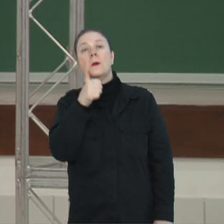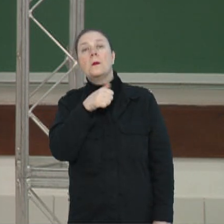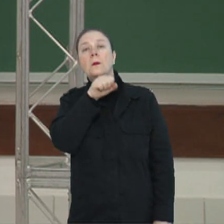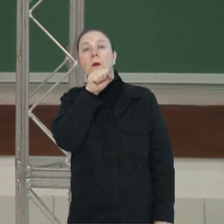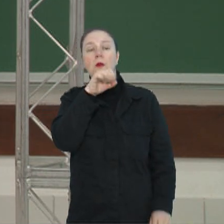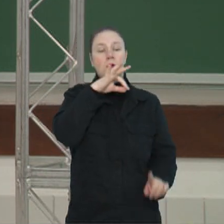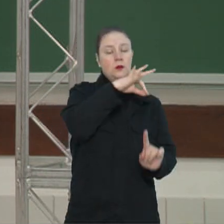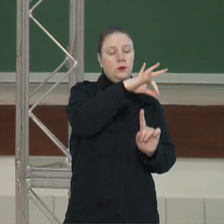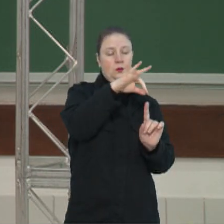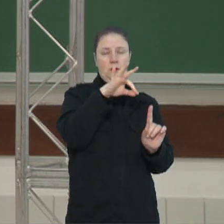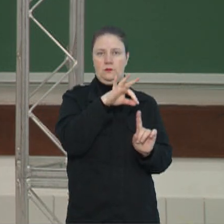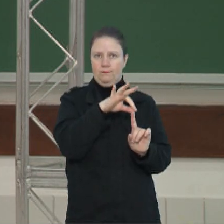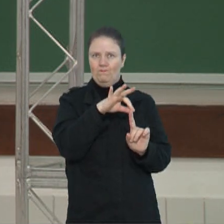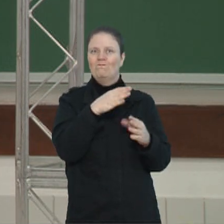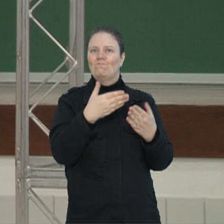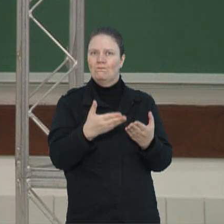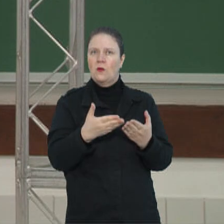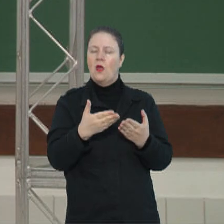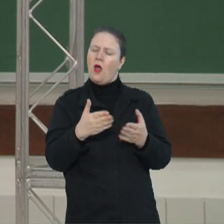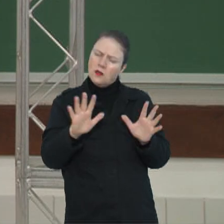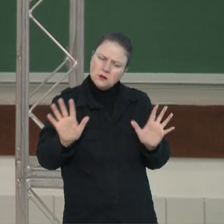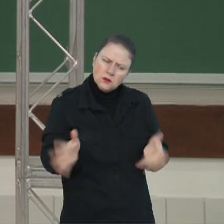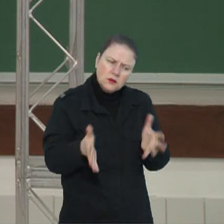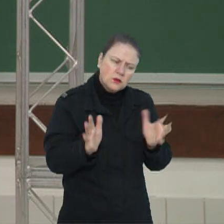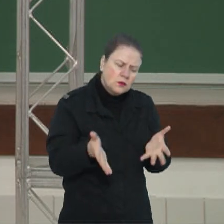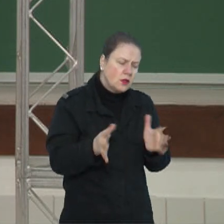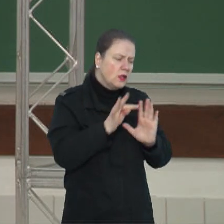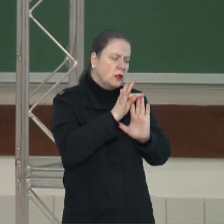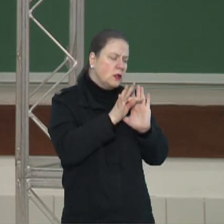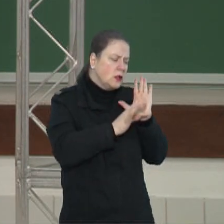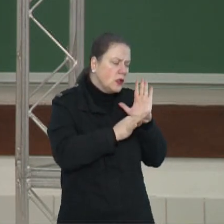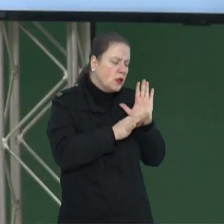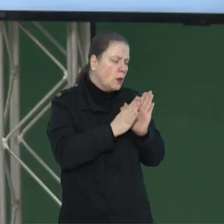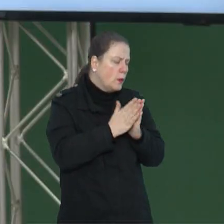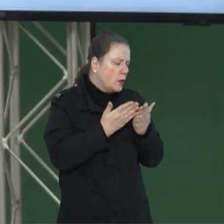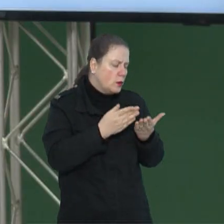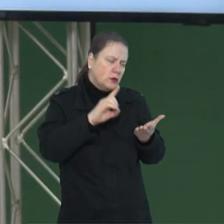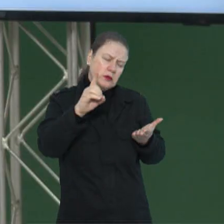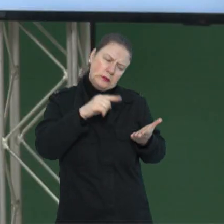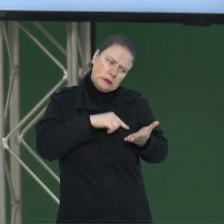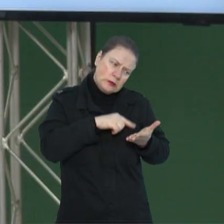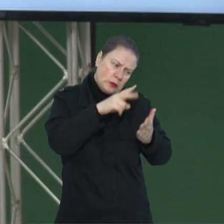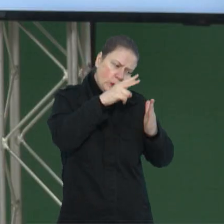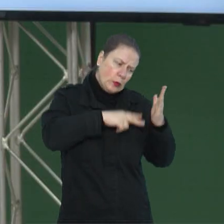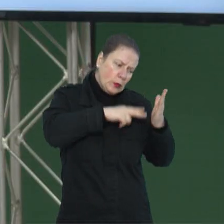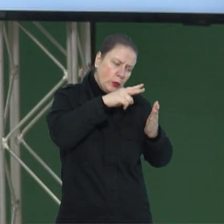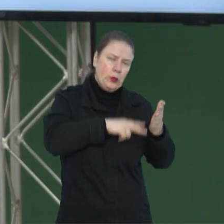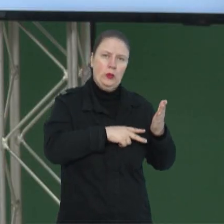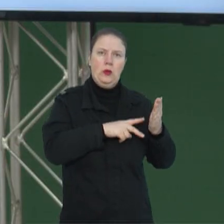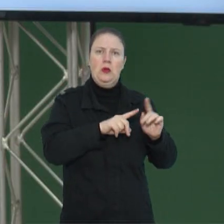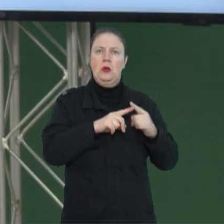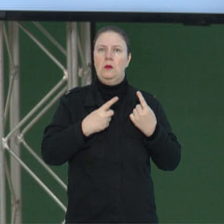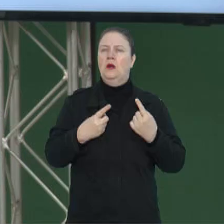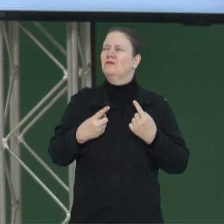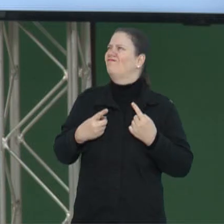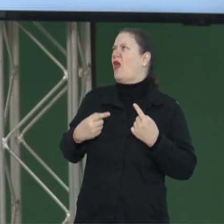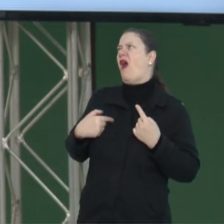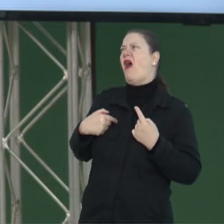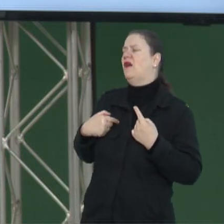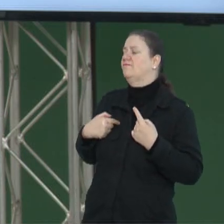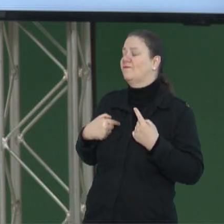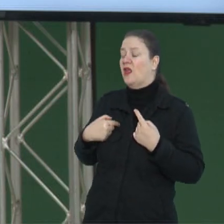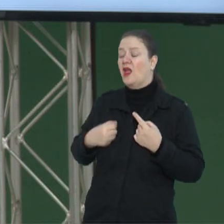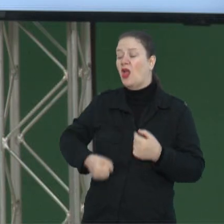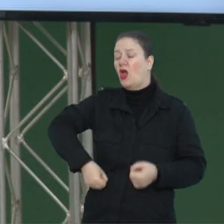ela sempre insistia, né, para Santo Agostinho ler o texto da Bíblia e tudo mais. Só que o que mais pegava para Santo Agostinho ler era o Velho Testamento, né? Um